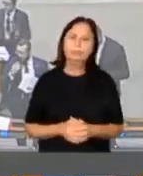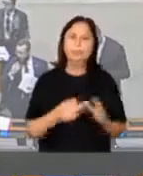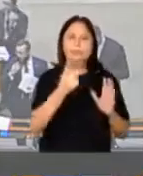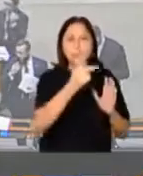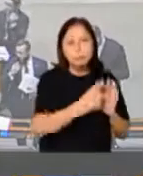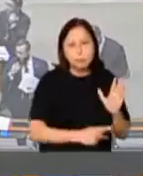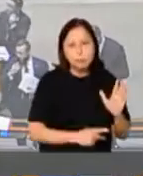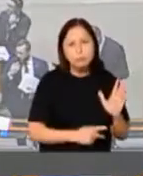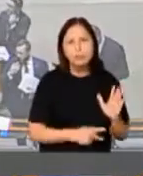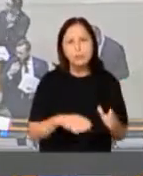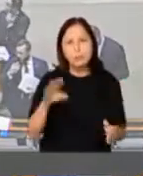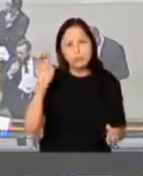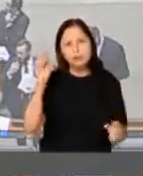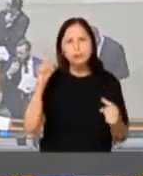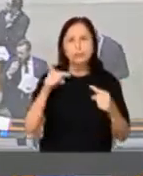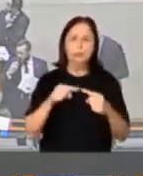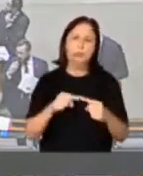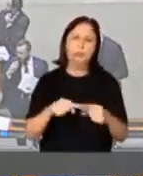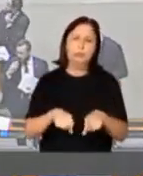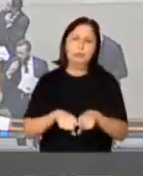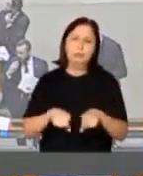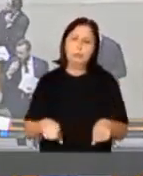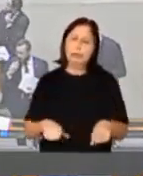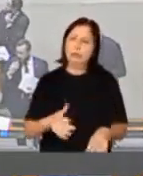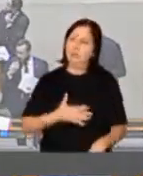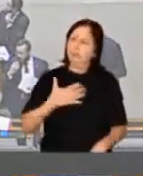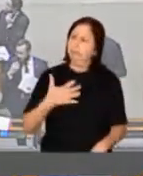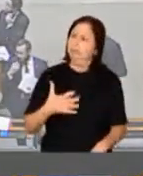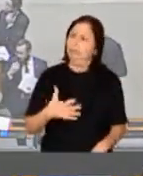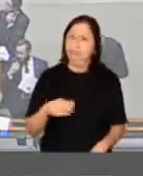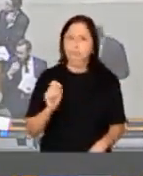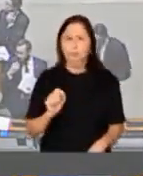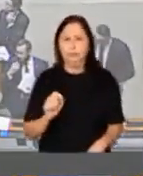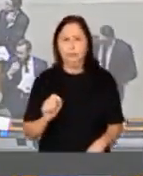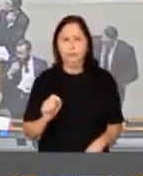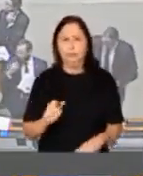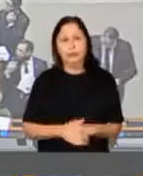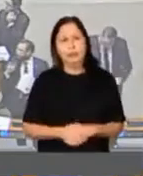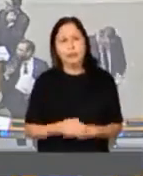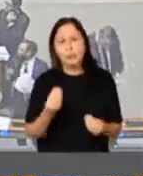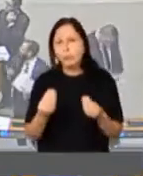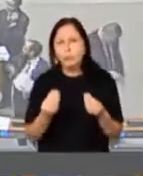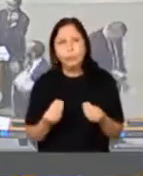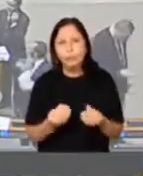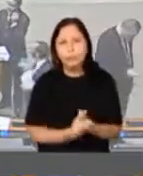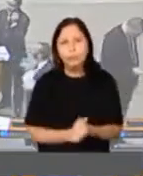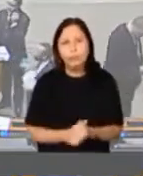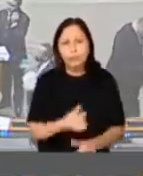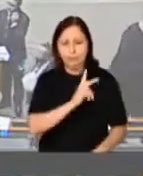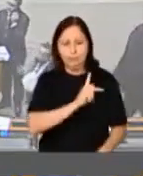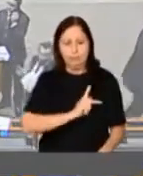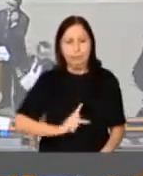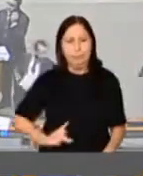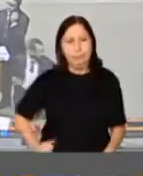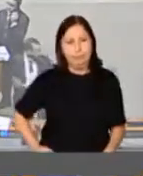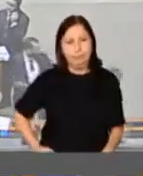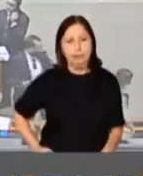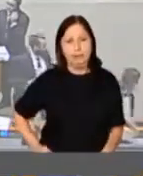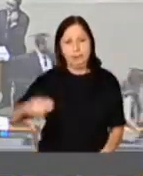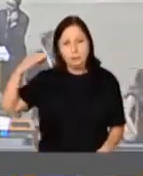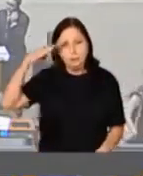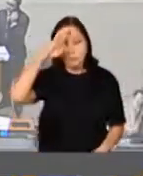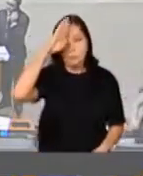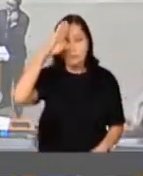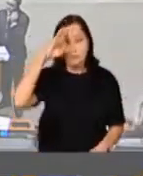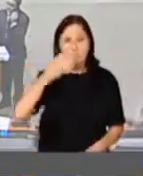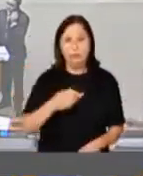gostaríamos de ver a nossa perplexidade com a visita do presidente da república os estados unidos